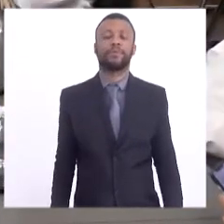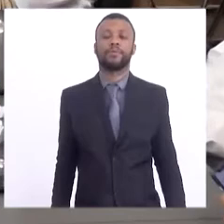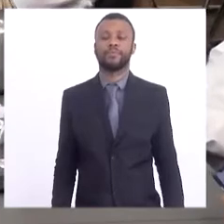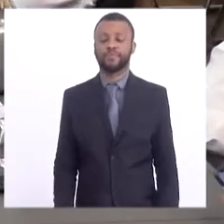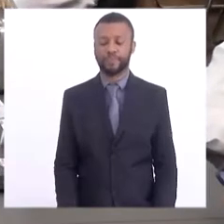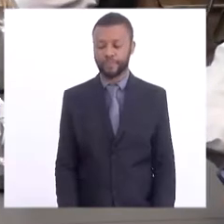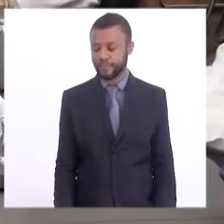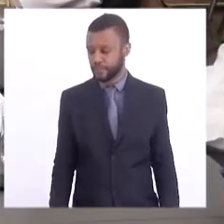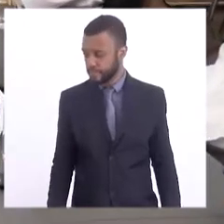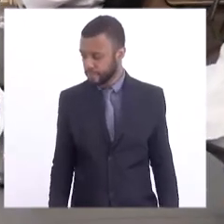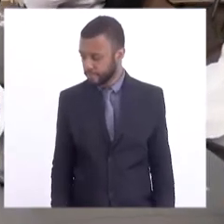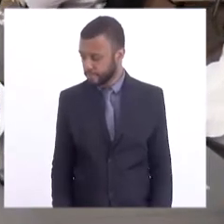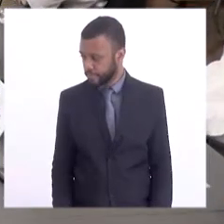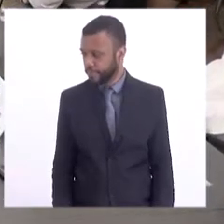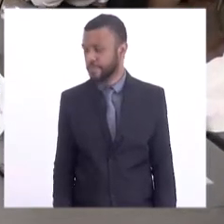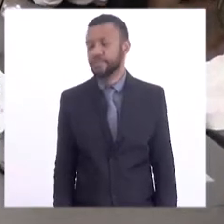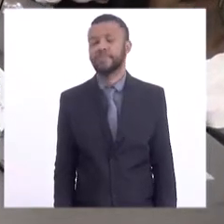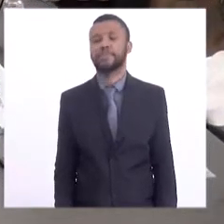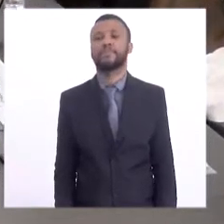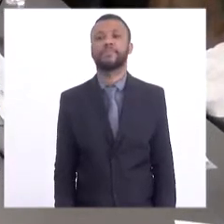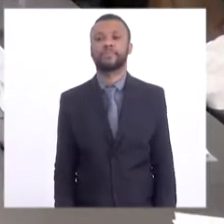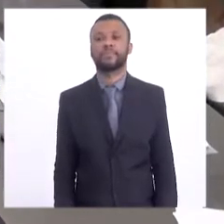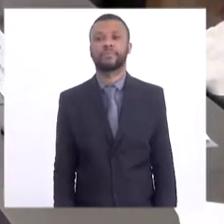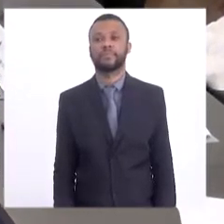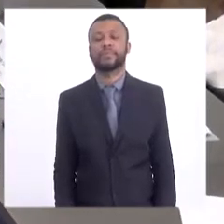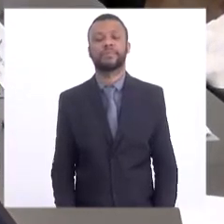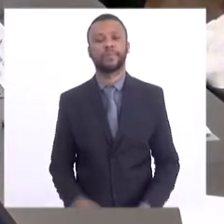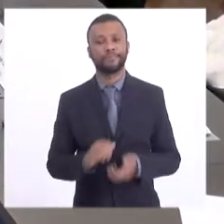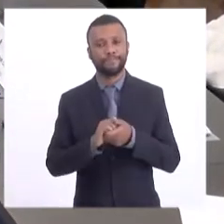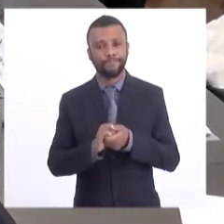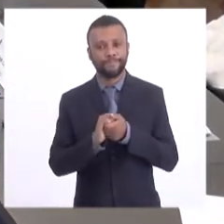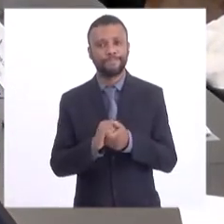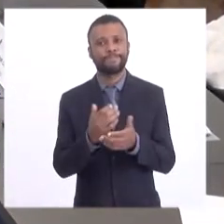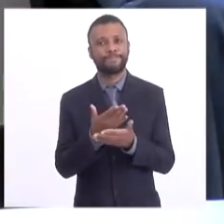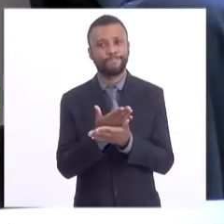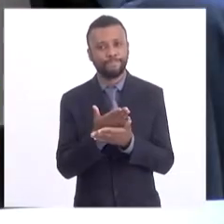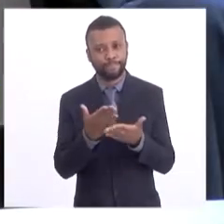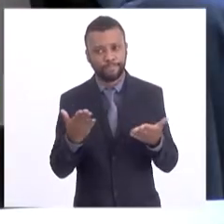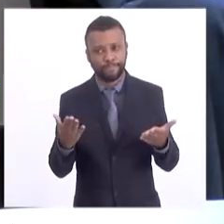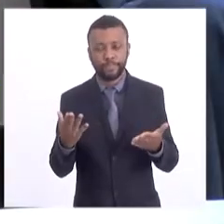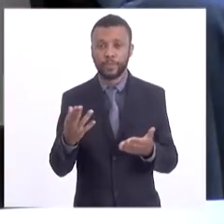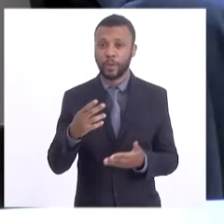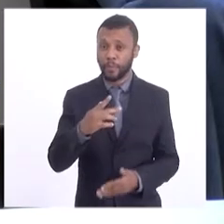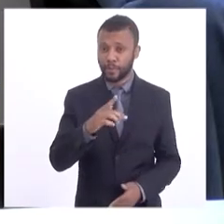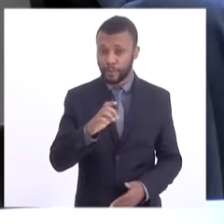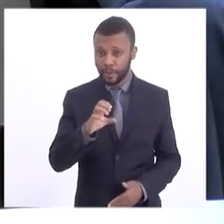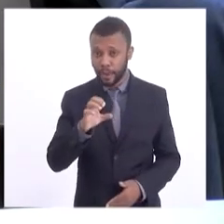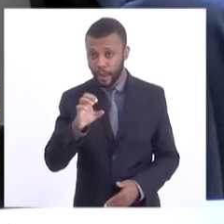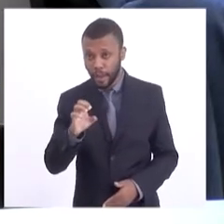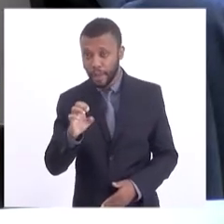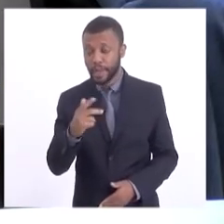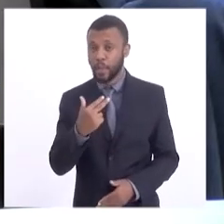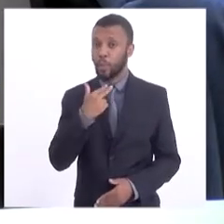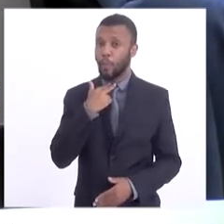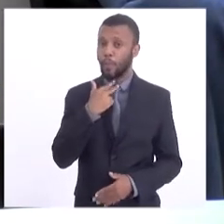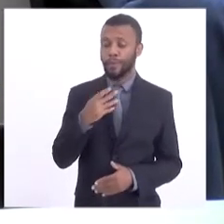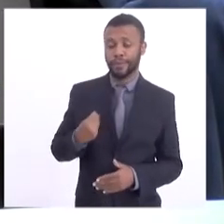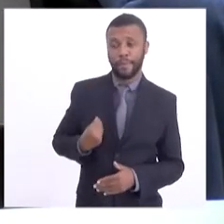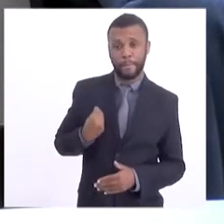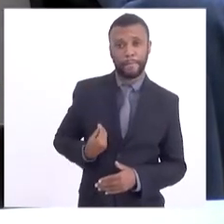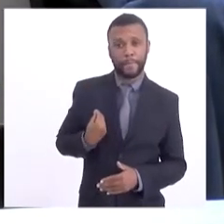Presidente Deputado Luiz Paulo é trago complementos do Dr Bruno do dia procurador-geral do estado que não pode comparecer pessoalmente